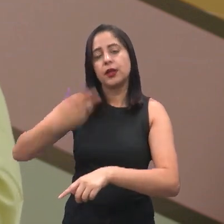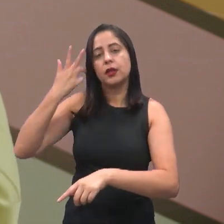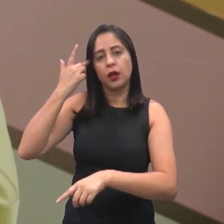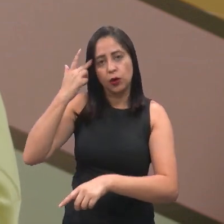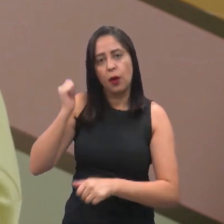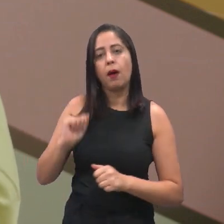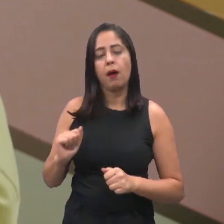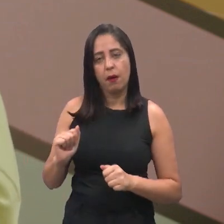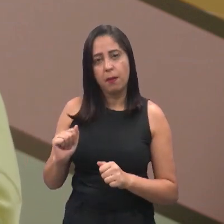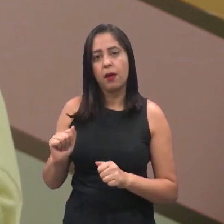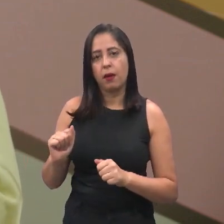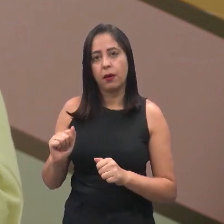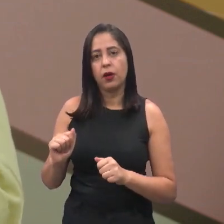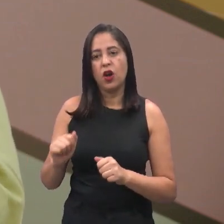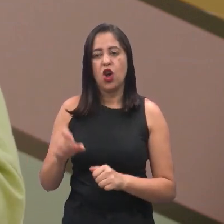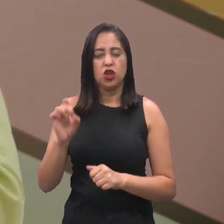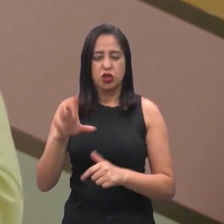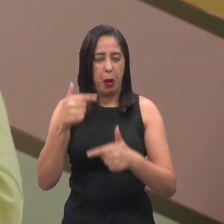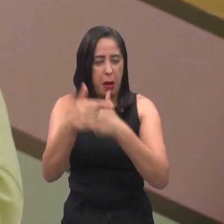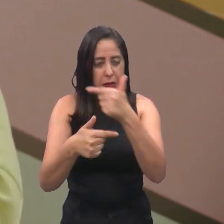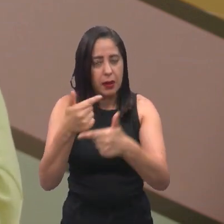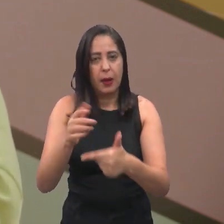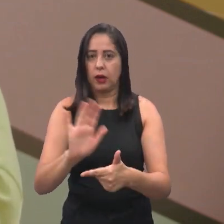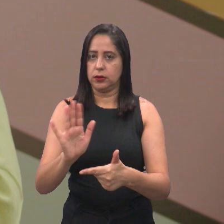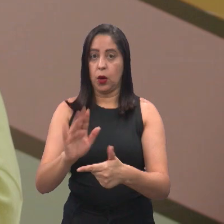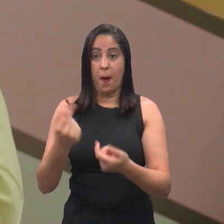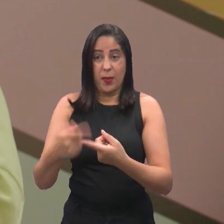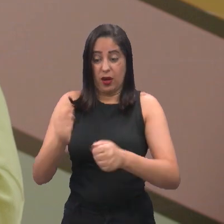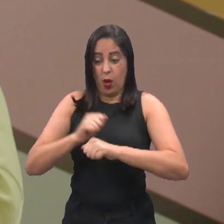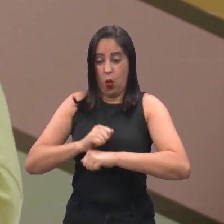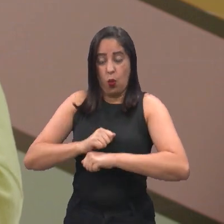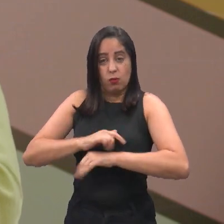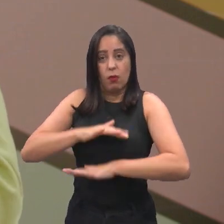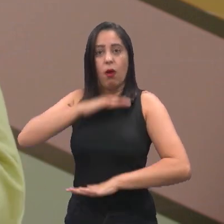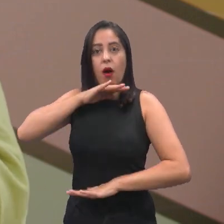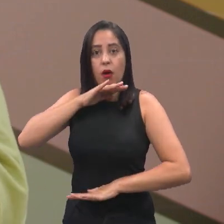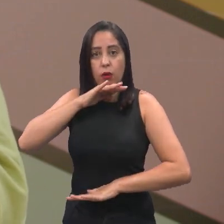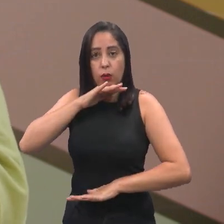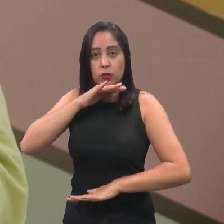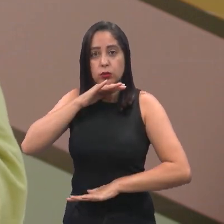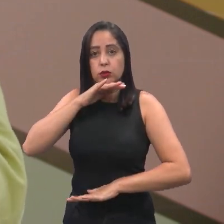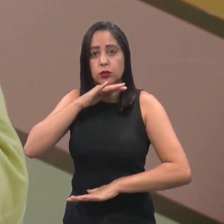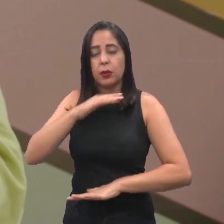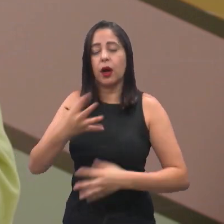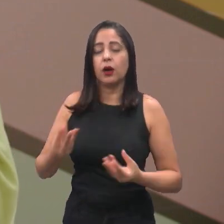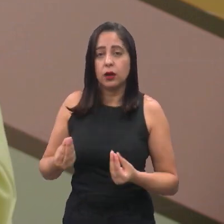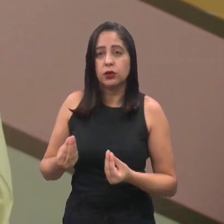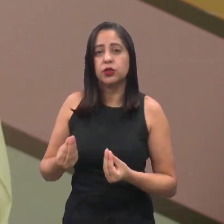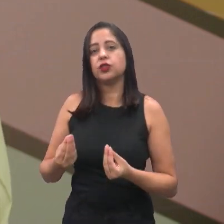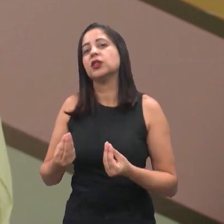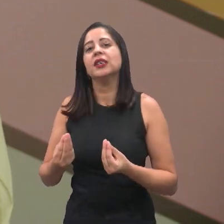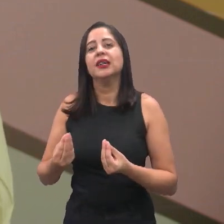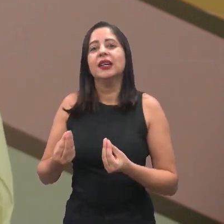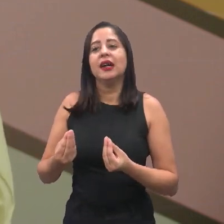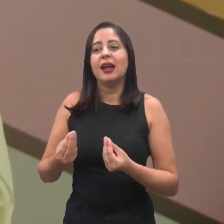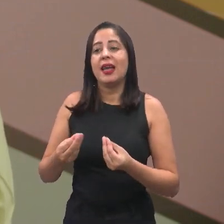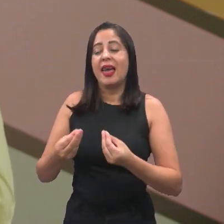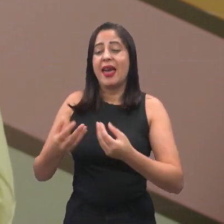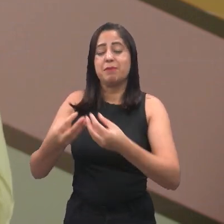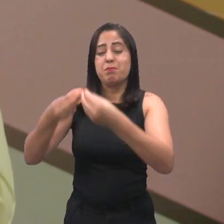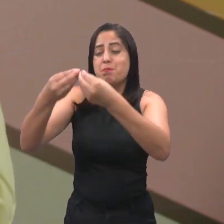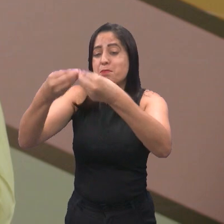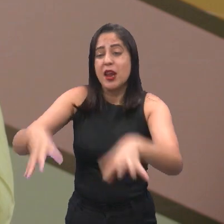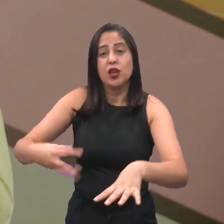atividades de vida diária mesmo. O burnout muitas vezes compromete o cenário, o dia a dia dessa mulher, pode ser